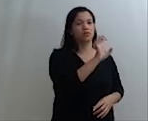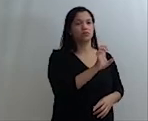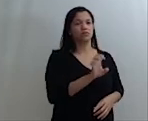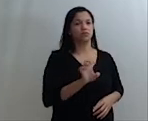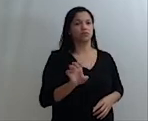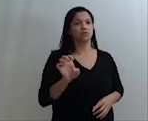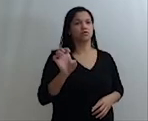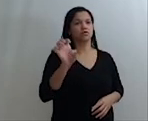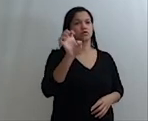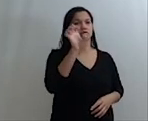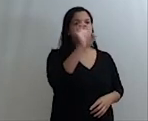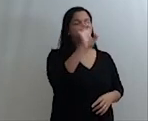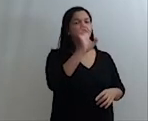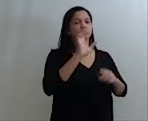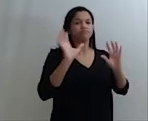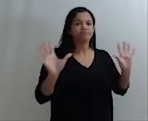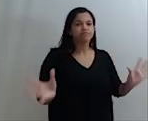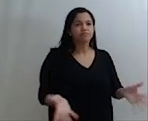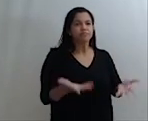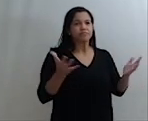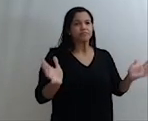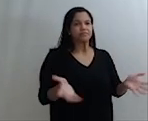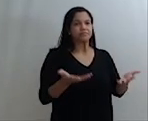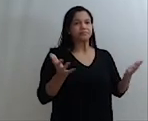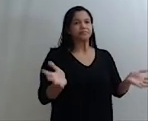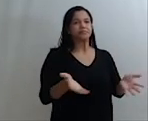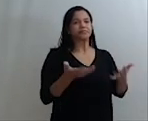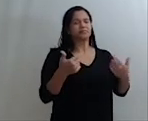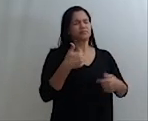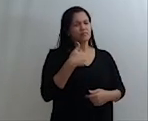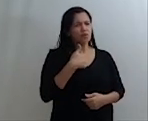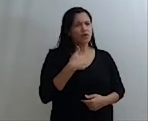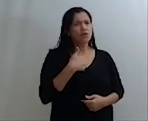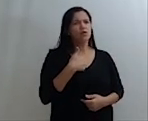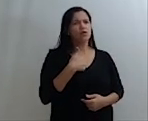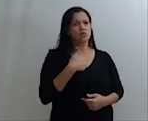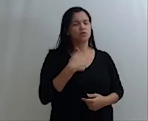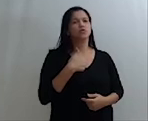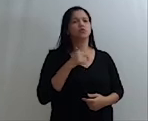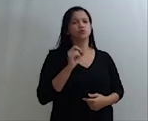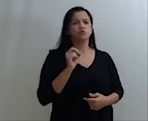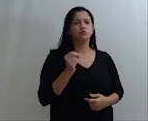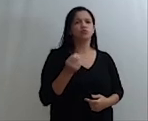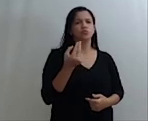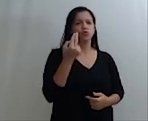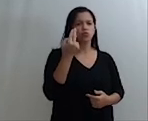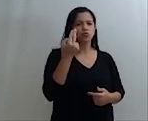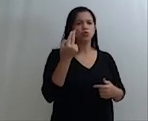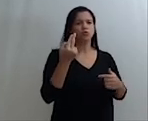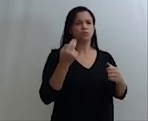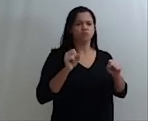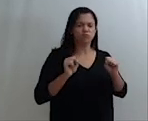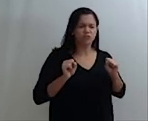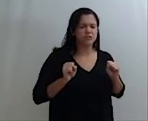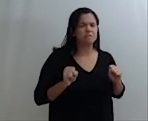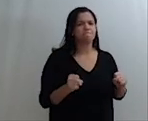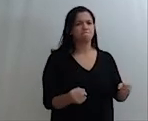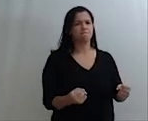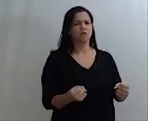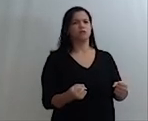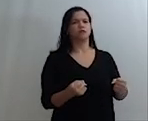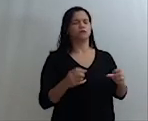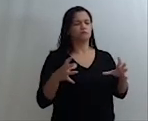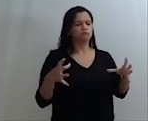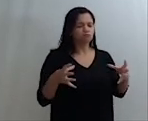incentivo eu sou assim uma uma grande assim defensora da da da Defensoria Pública sempre assim